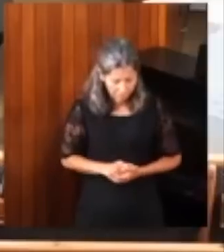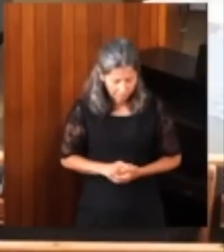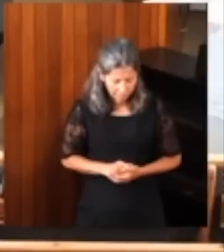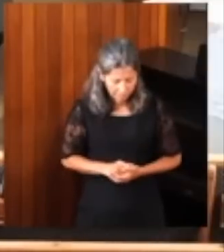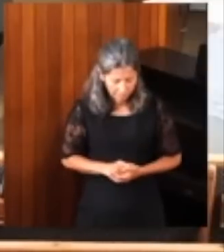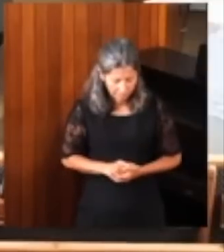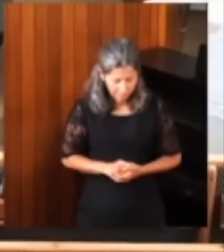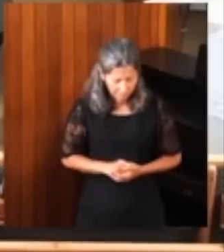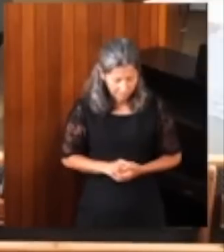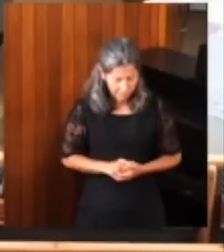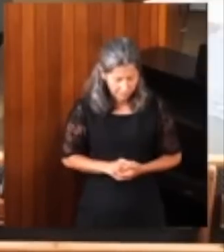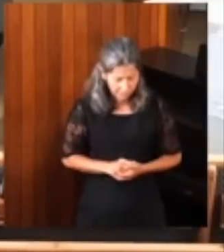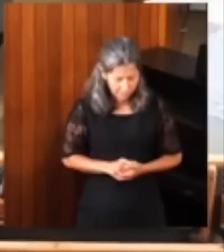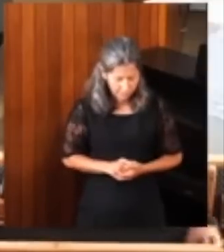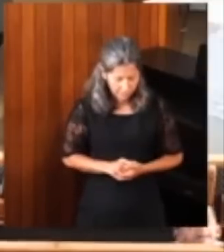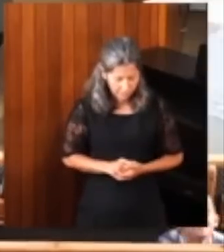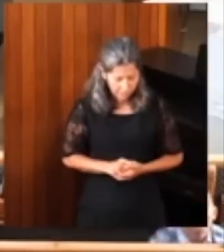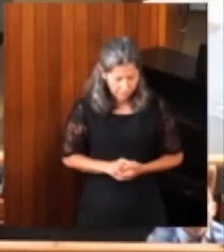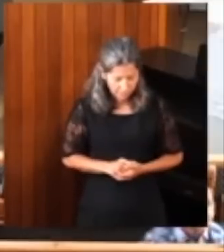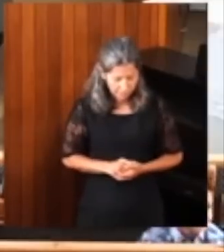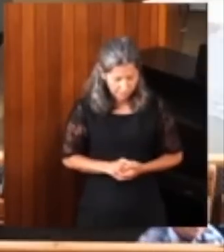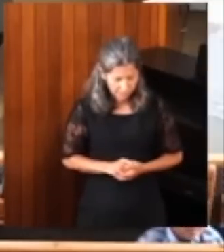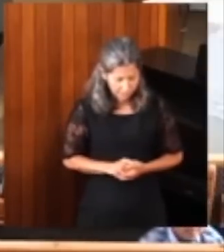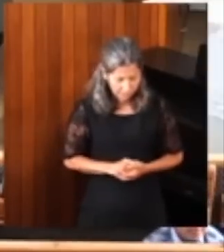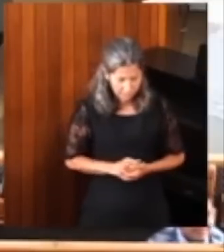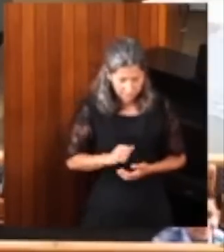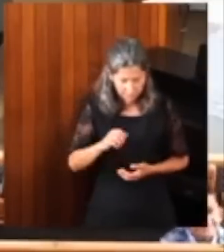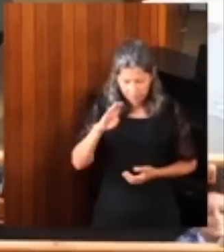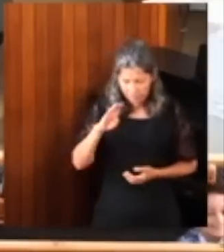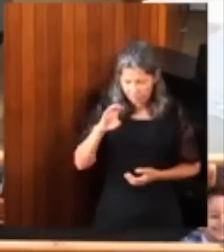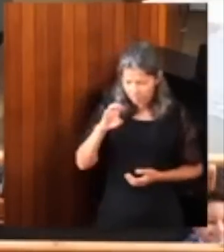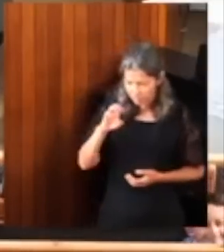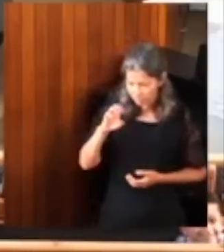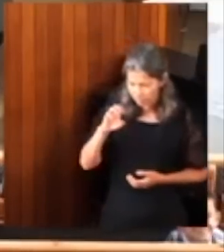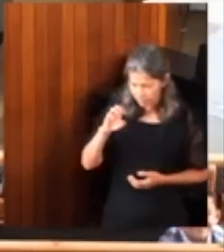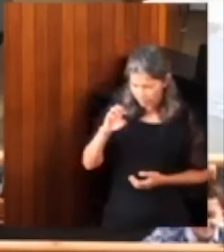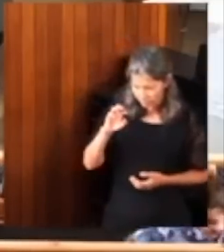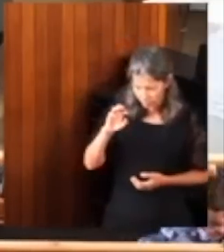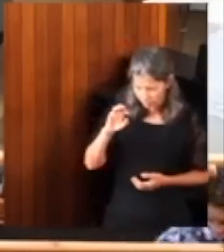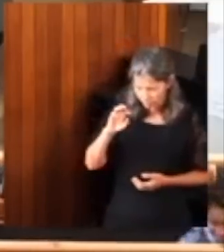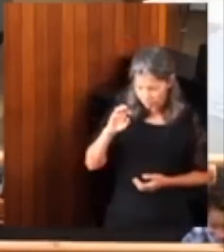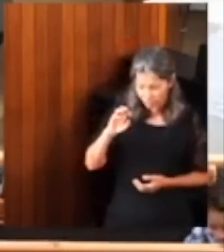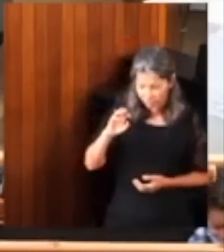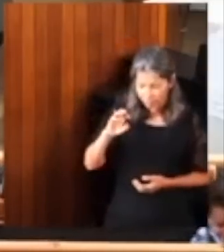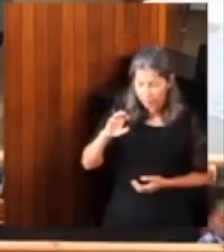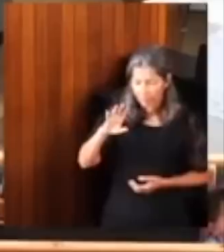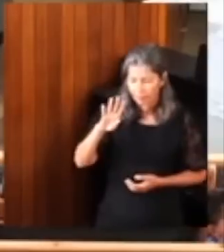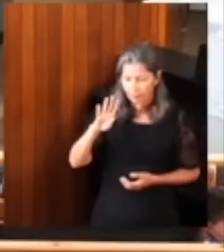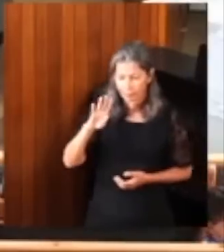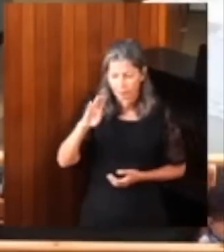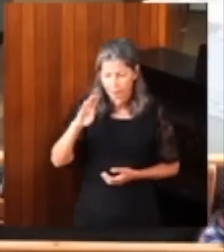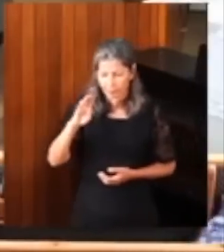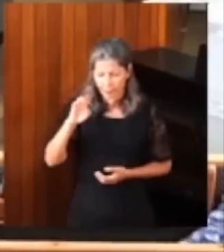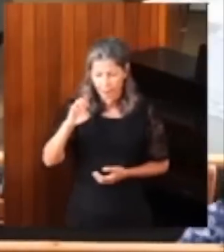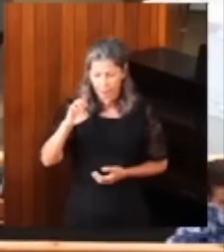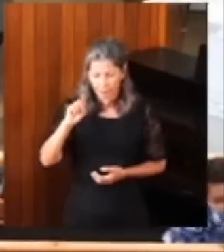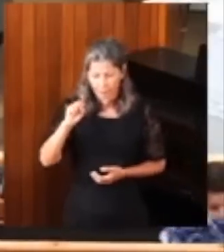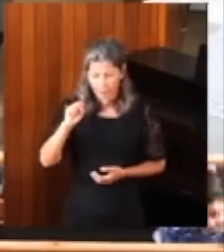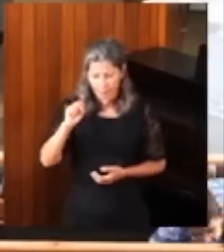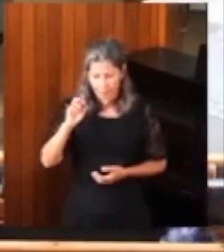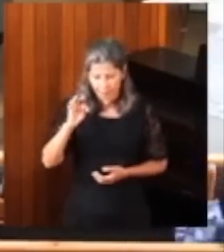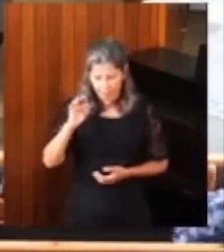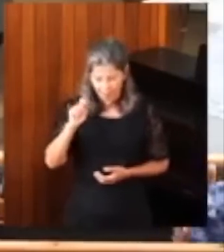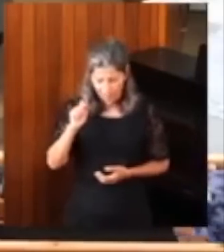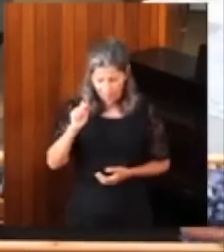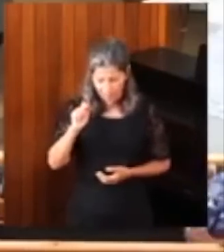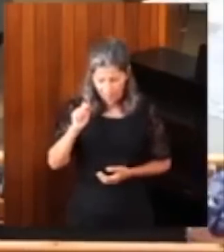do abismo é identificada simbolicamente com Sodoma e Egito. É interessante isso, porque Sodoma e Egito não era mais um império e Sodoma não existia mais.